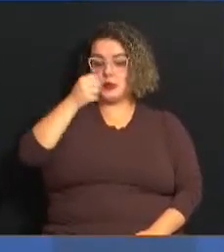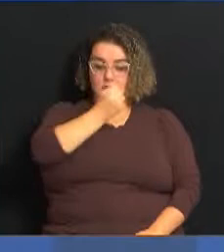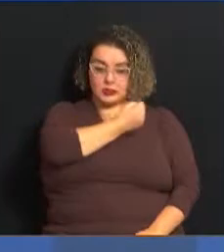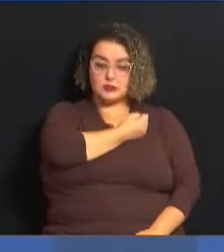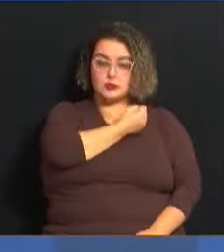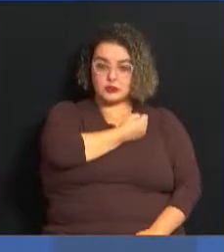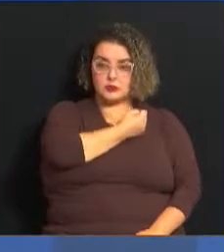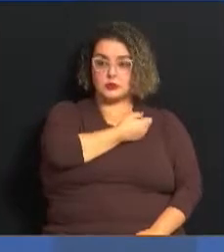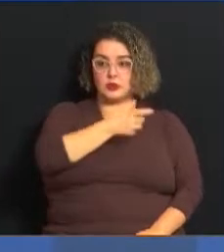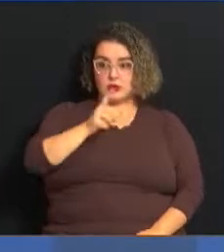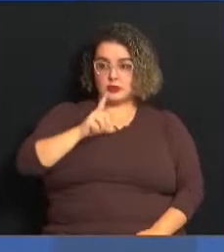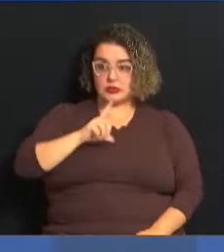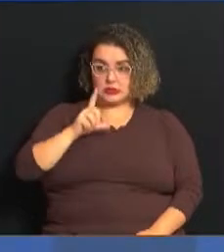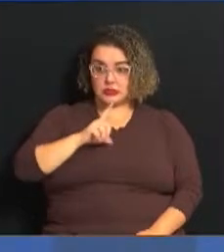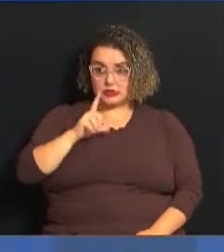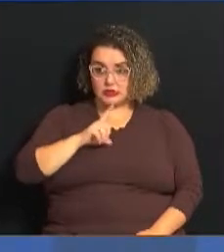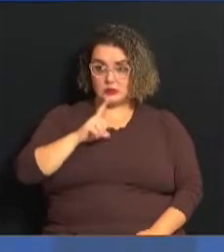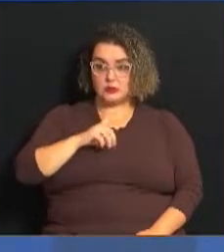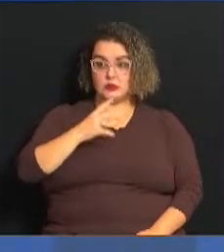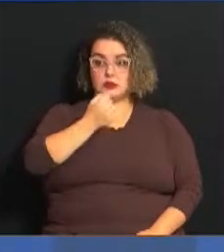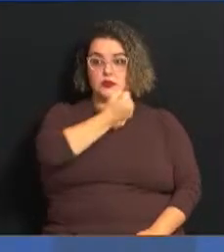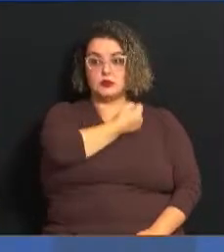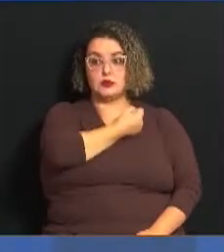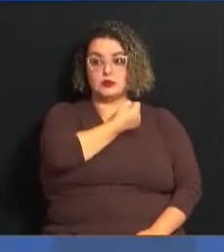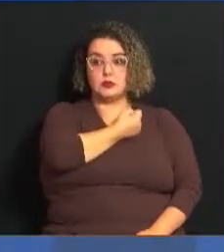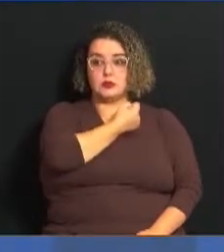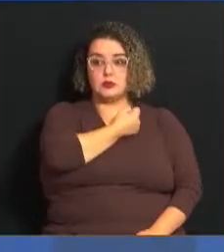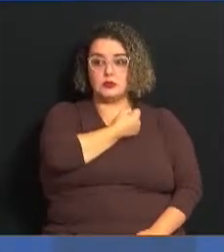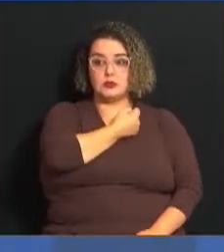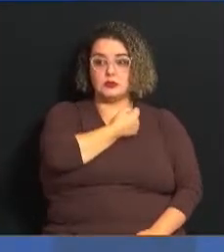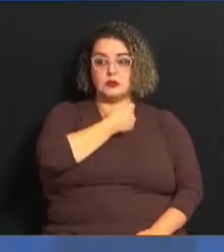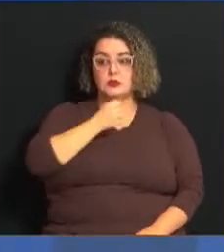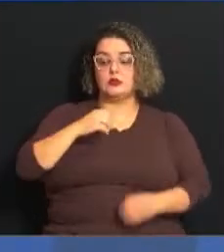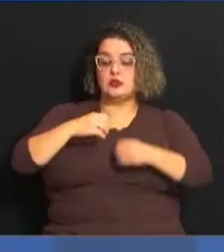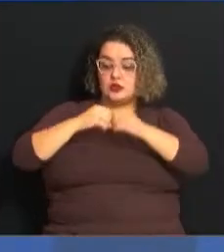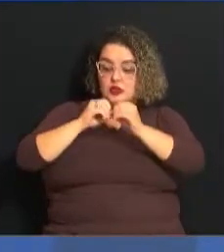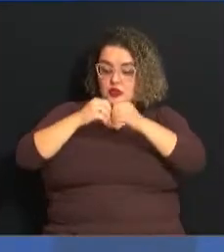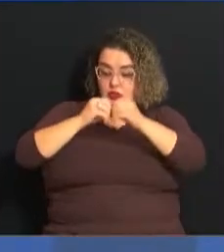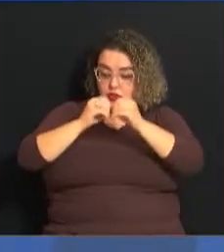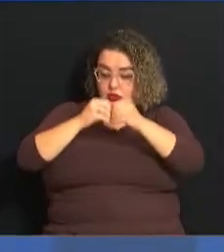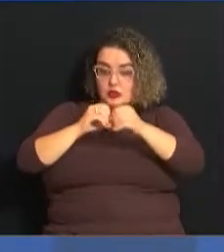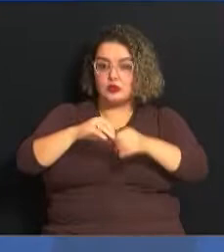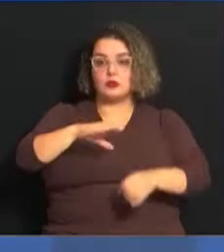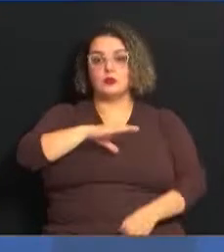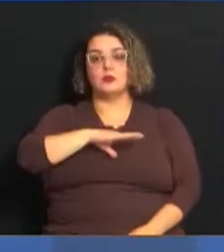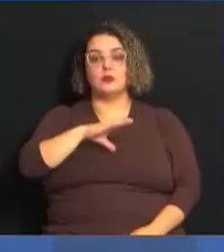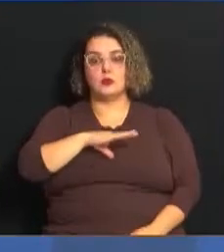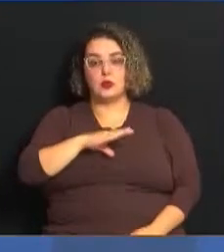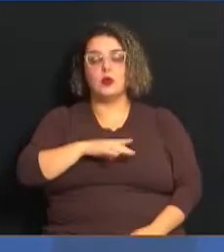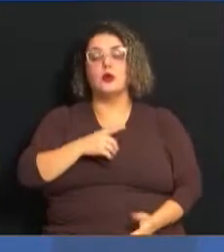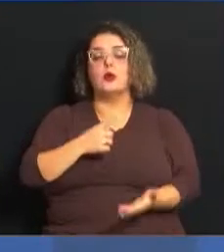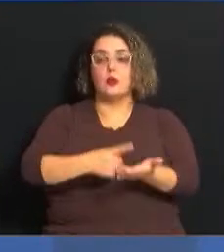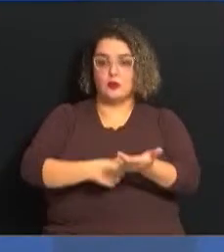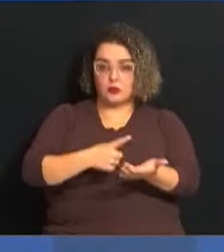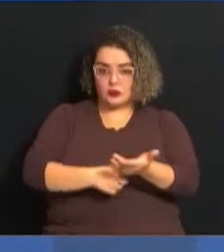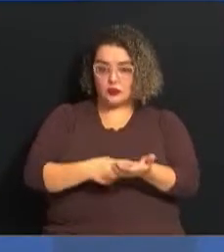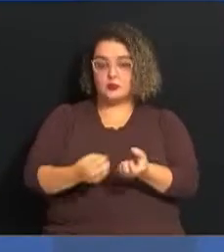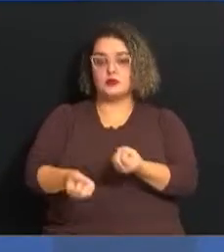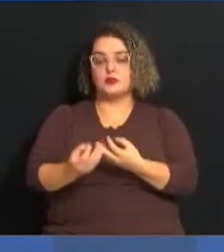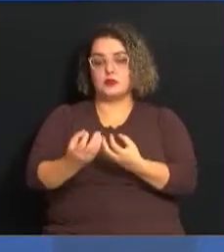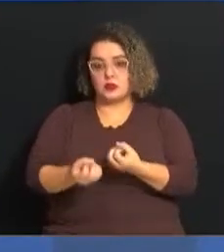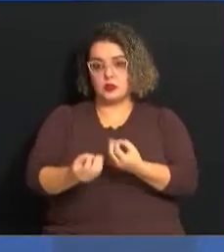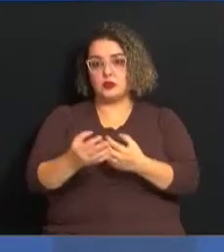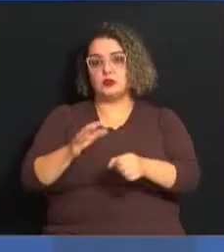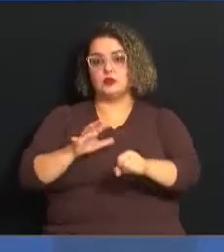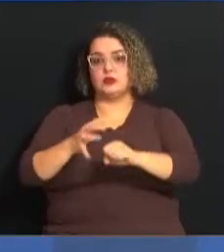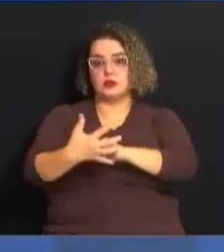nós temos aí os números que são de laboratórios municipais que confirmam os dados da Covid-19,